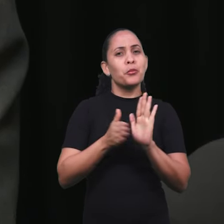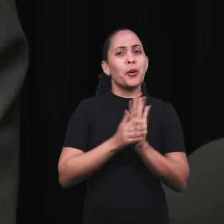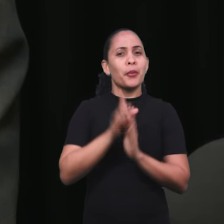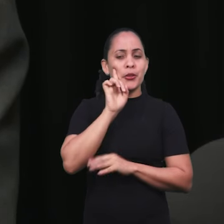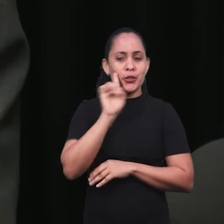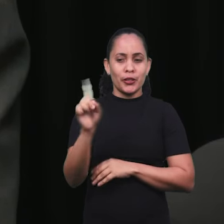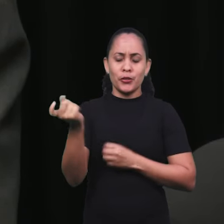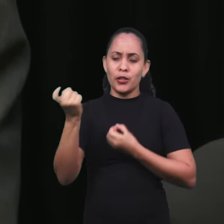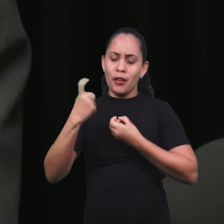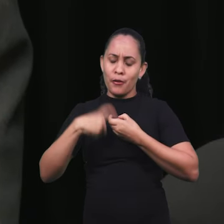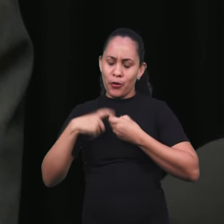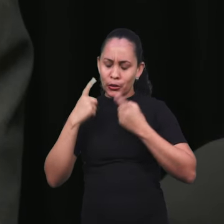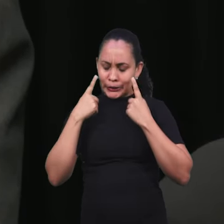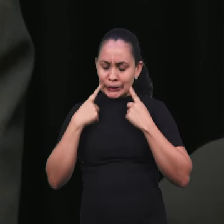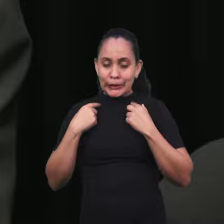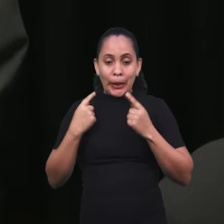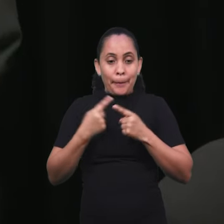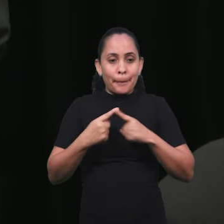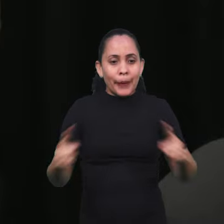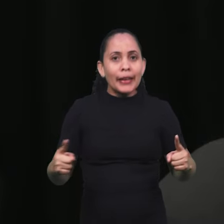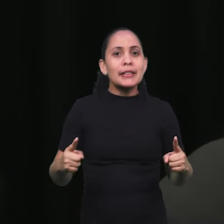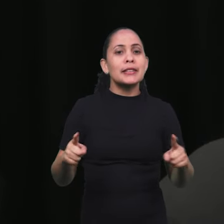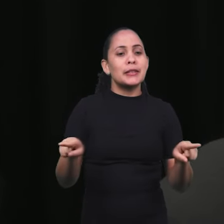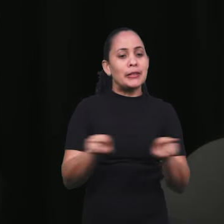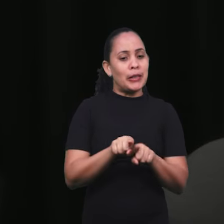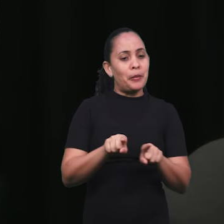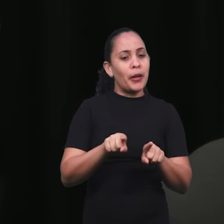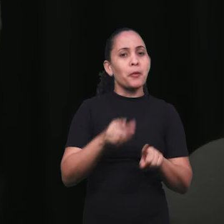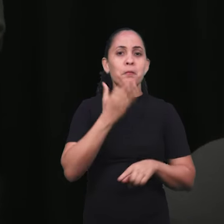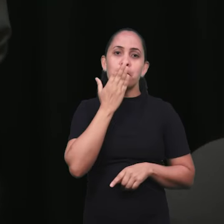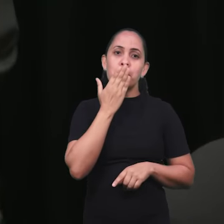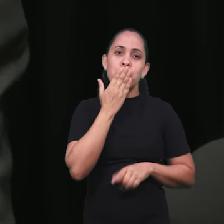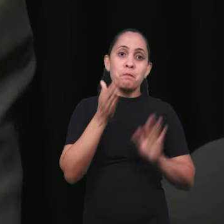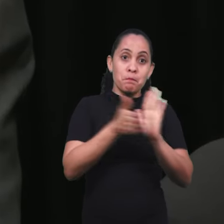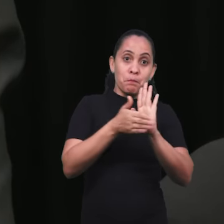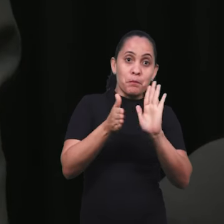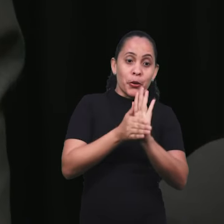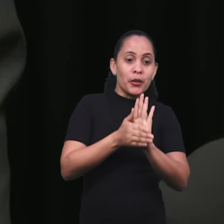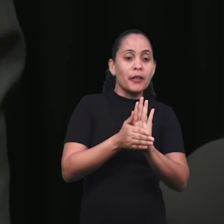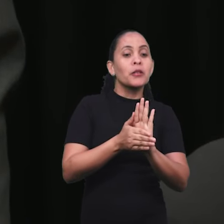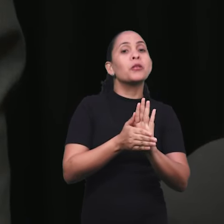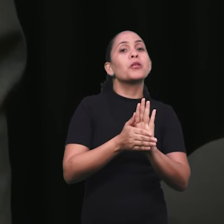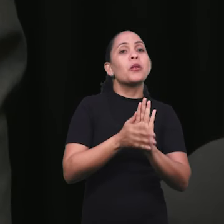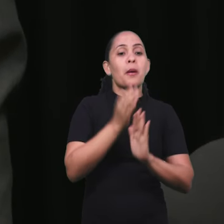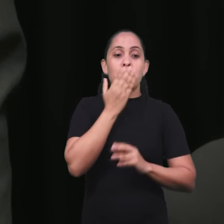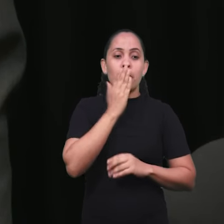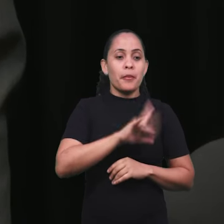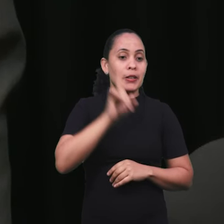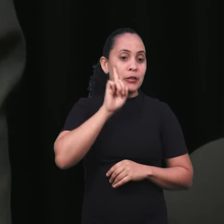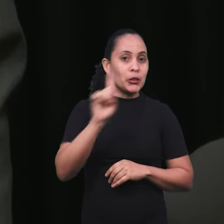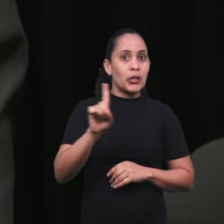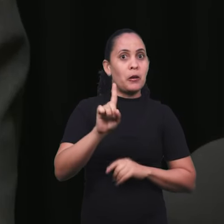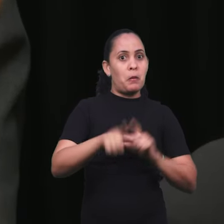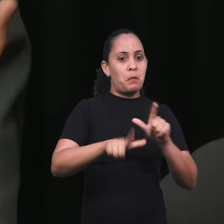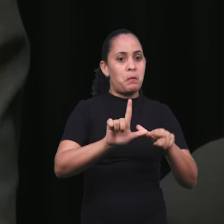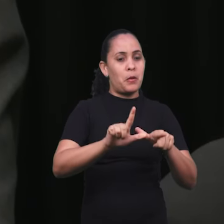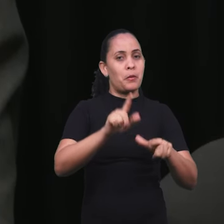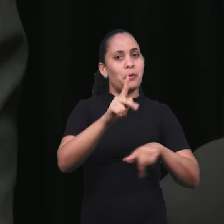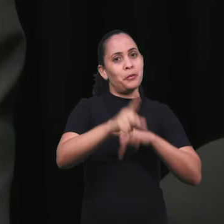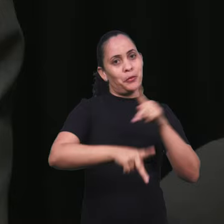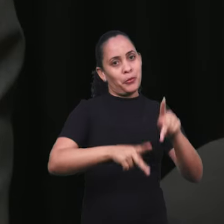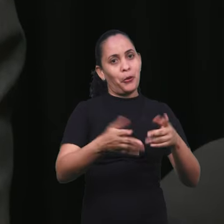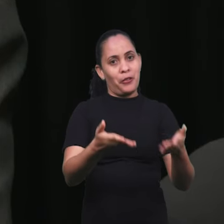de Deus, não só para a vida de Israel como nação, mas para a vida da igreja mais tarde, o nascimento de Jesus e toda a